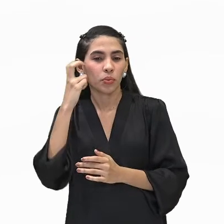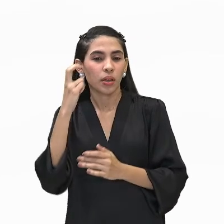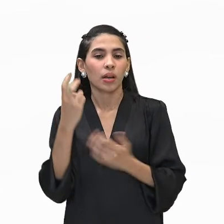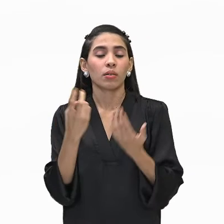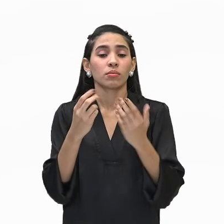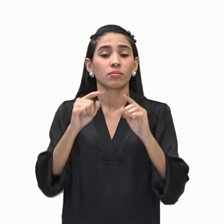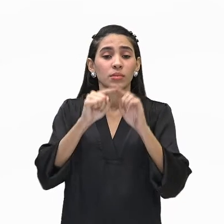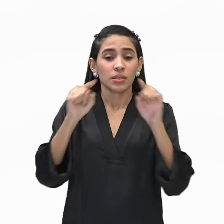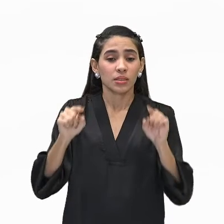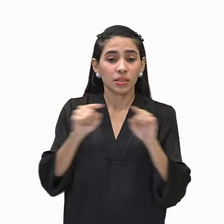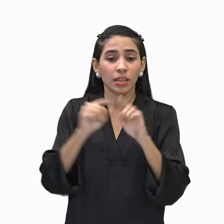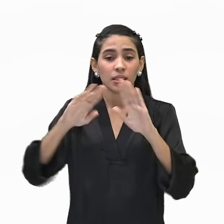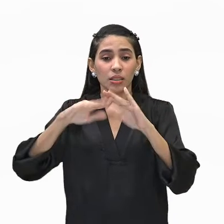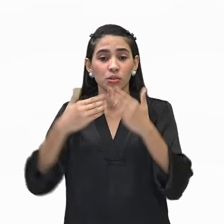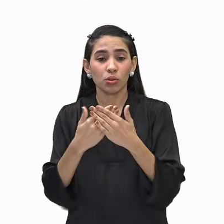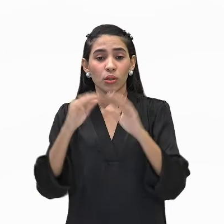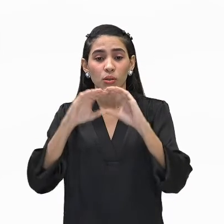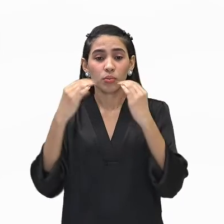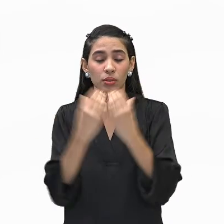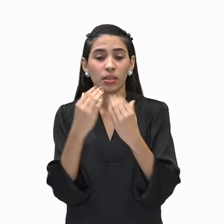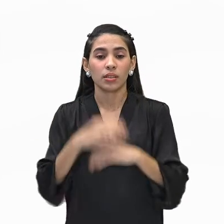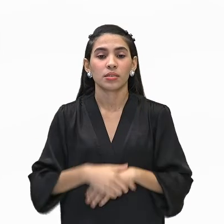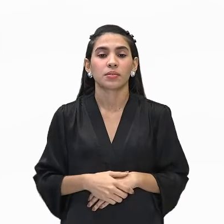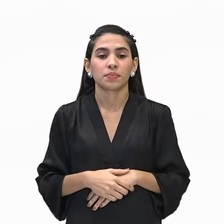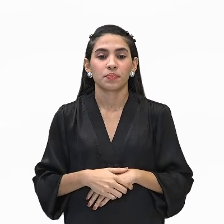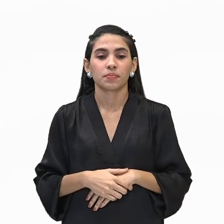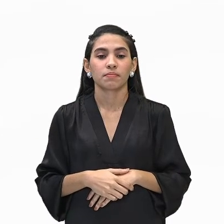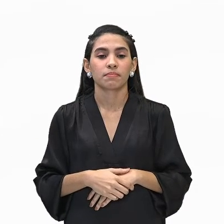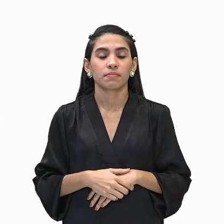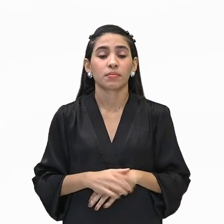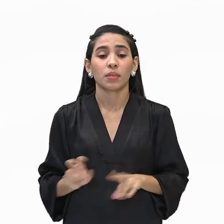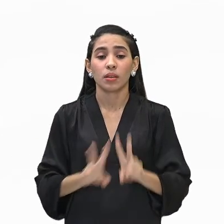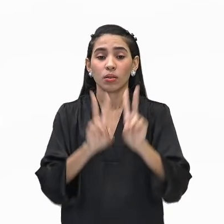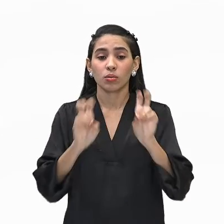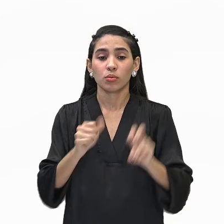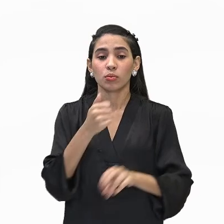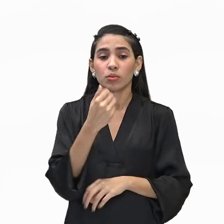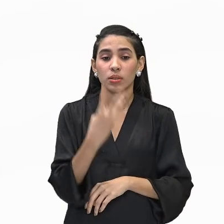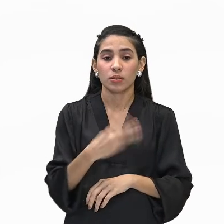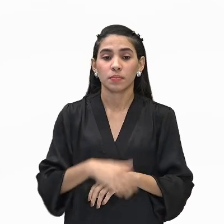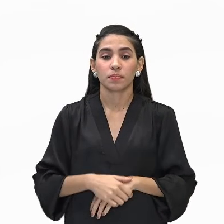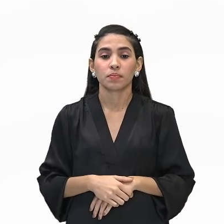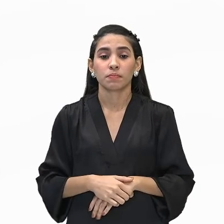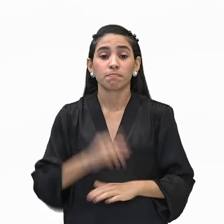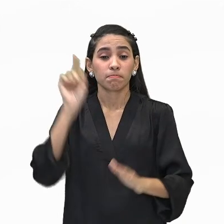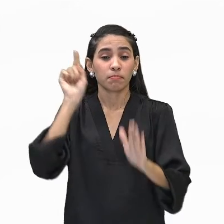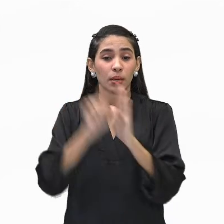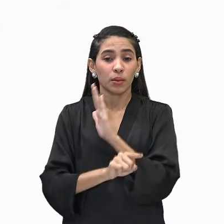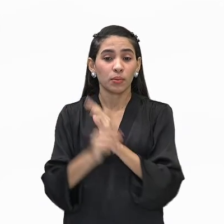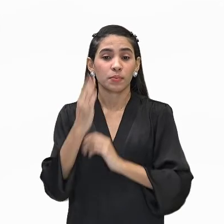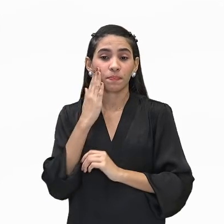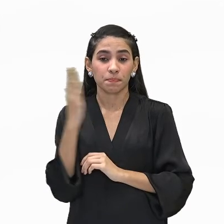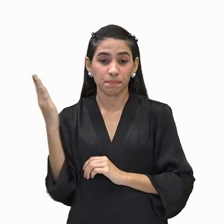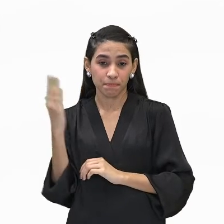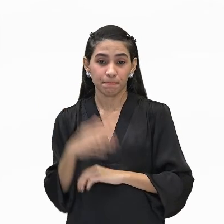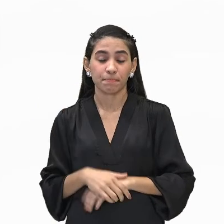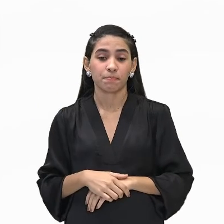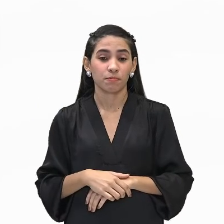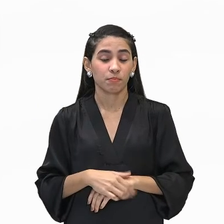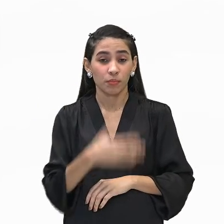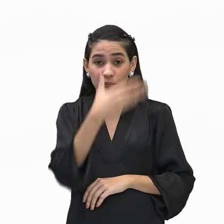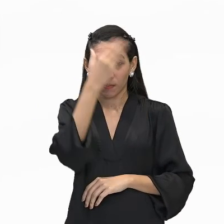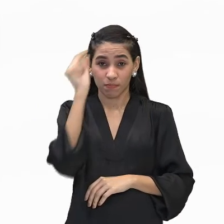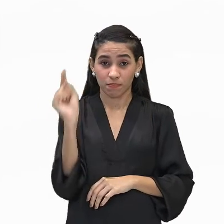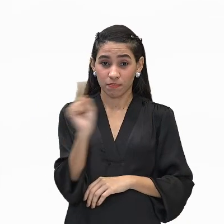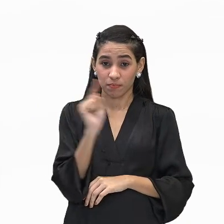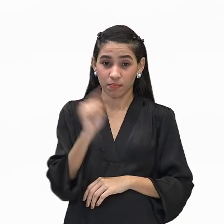e comunidade, e vamos ver aí, então qual é o nosso subtema. Ah, pergunta geradora, não podemos